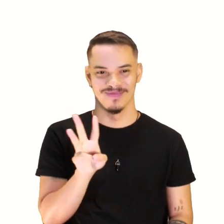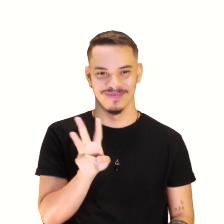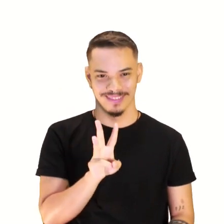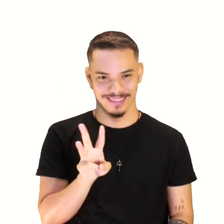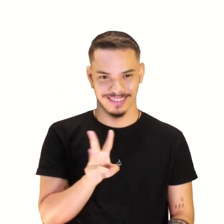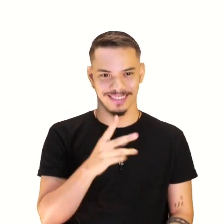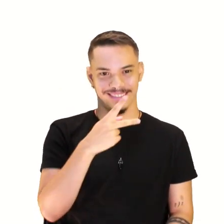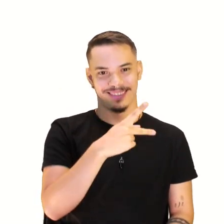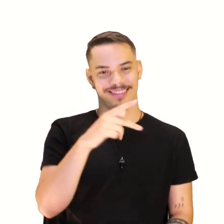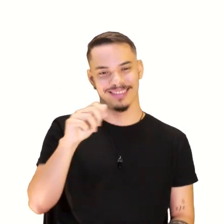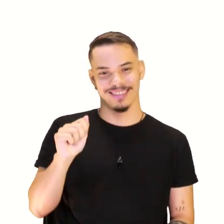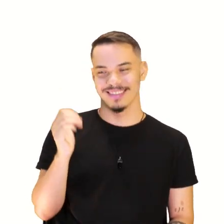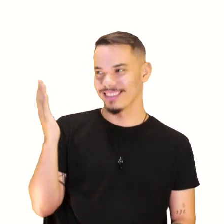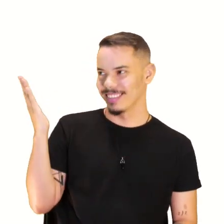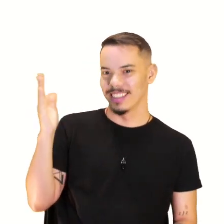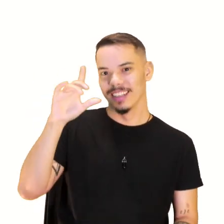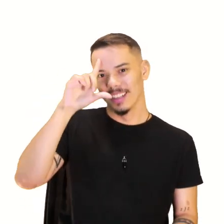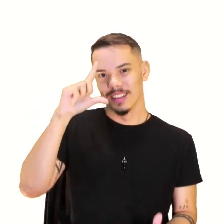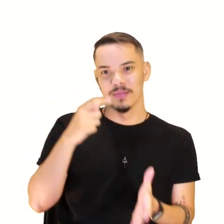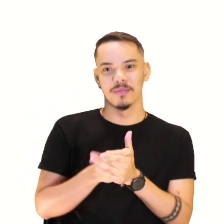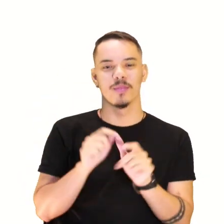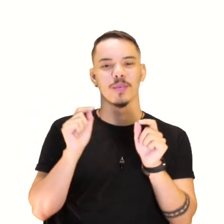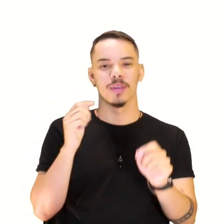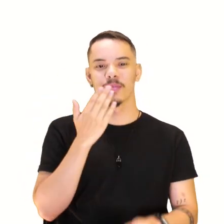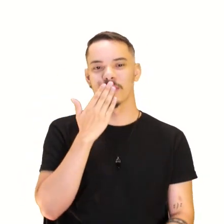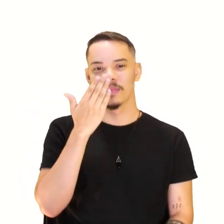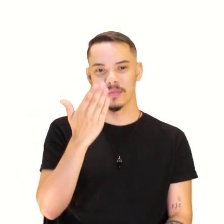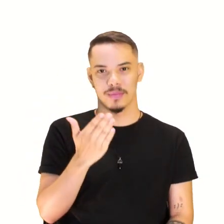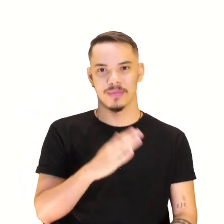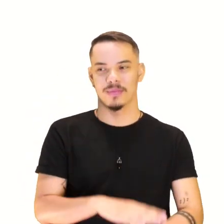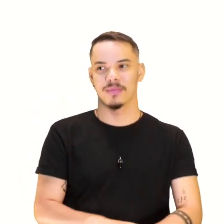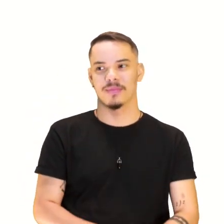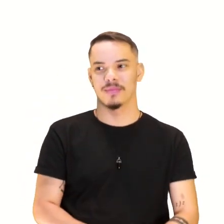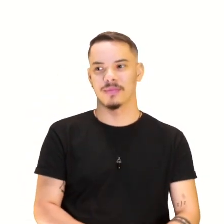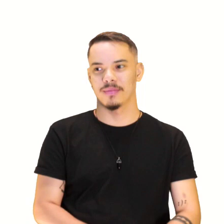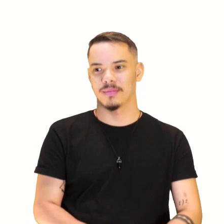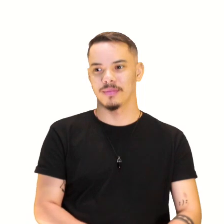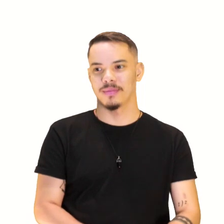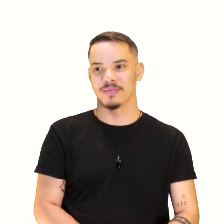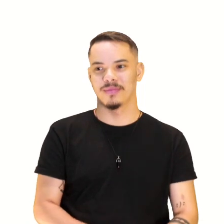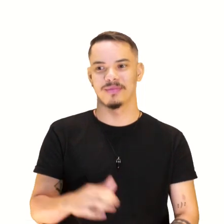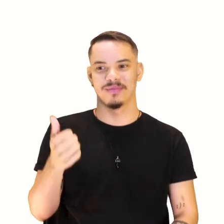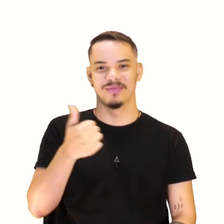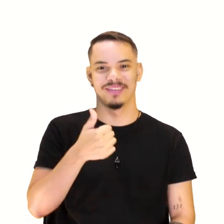Dada a PA abaixo, determine o que se pede. Primeiro nós vamos começar a identificar, né? A conhecer.